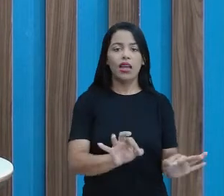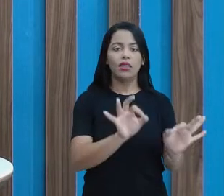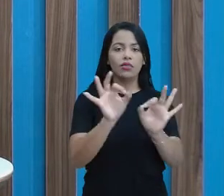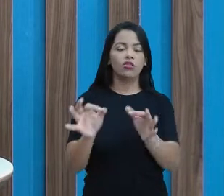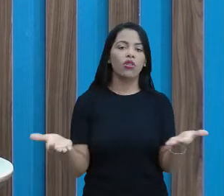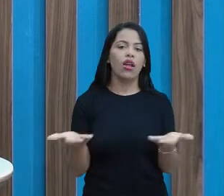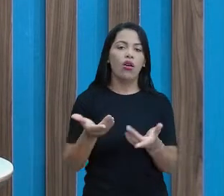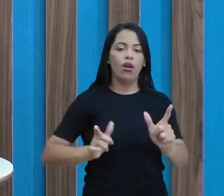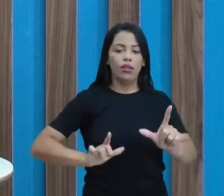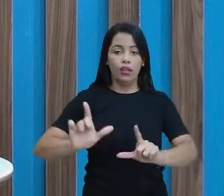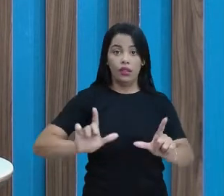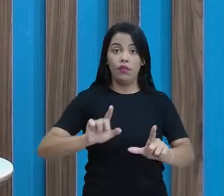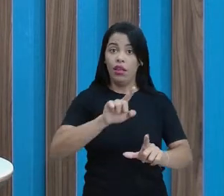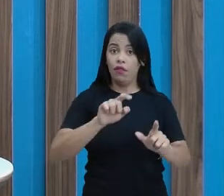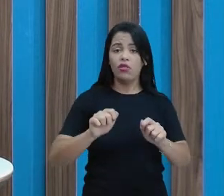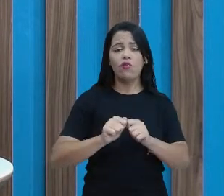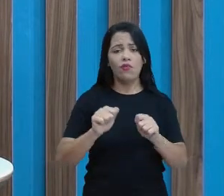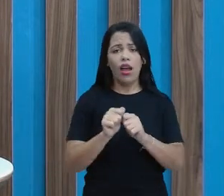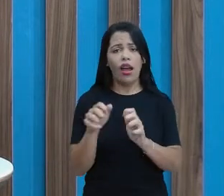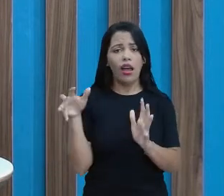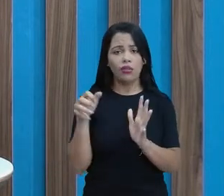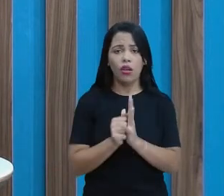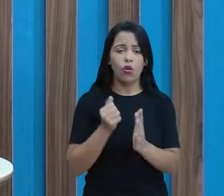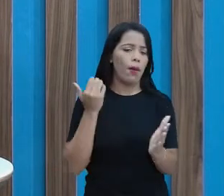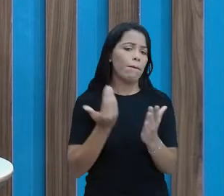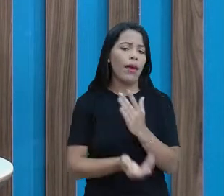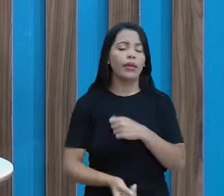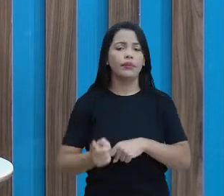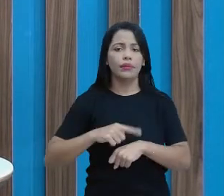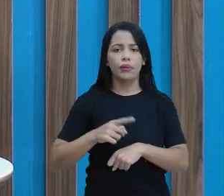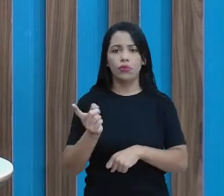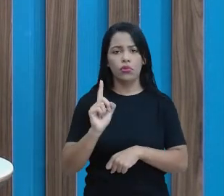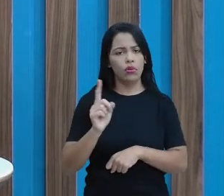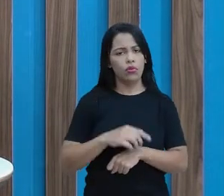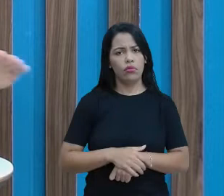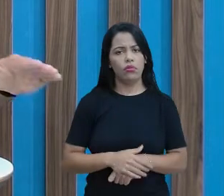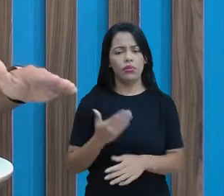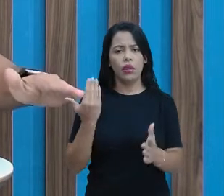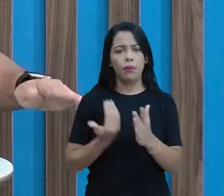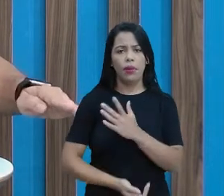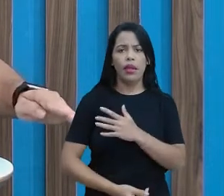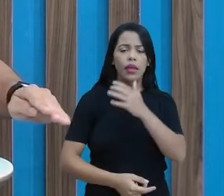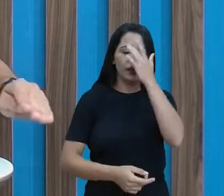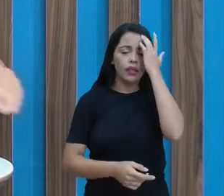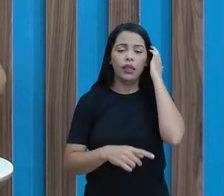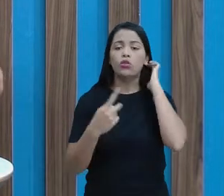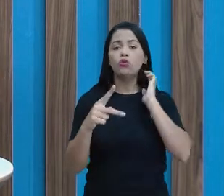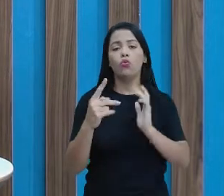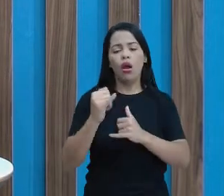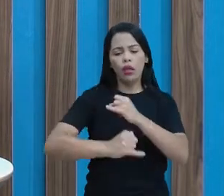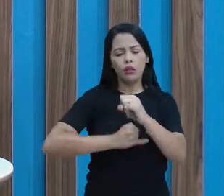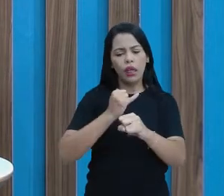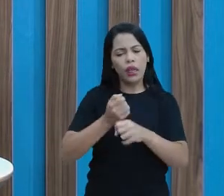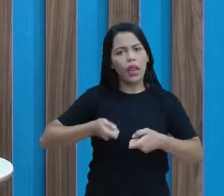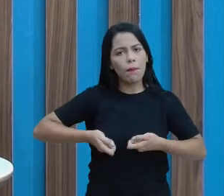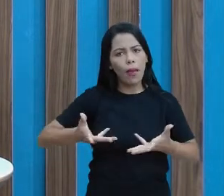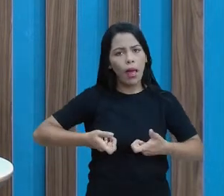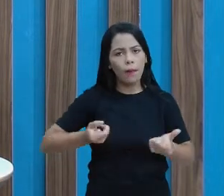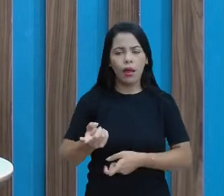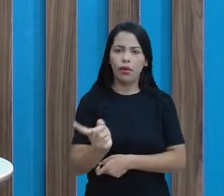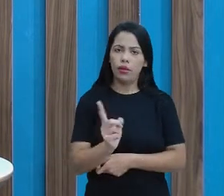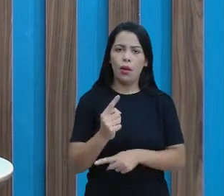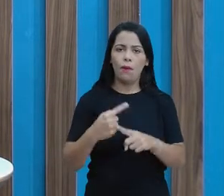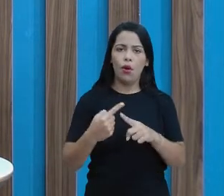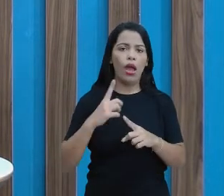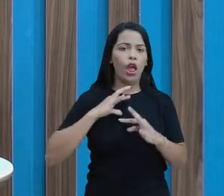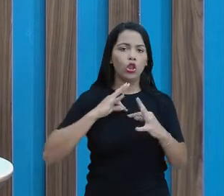pela TV, faz o download, não perde tempo, você não vai perder aí seus pacotes de internet, certo? Já está tudo